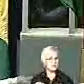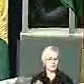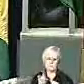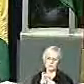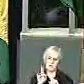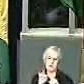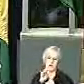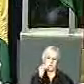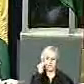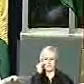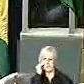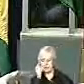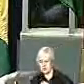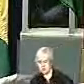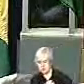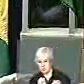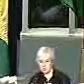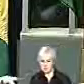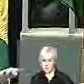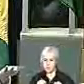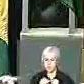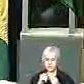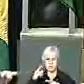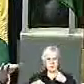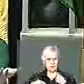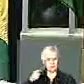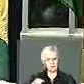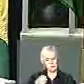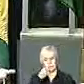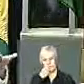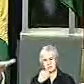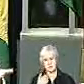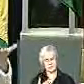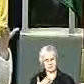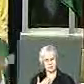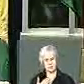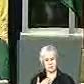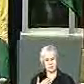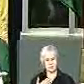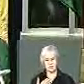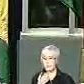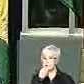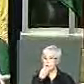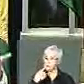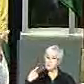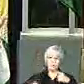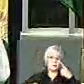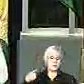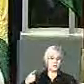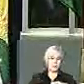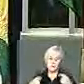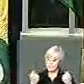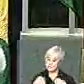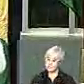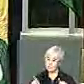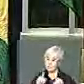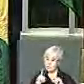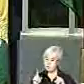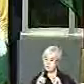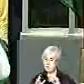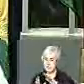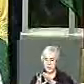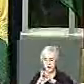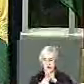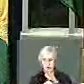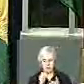subterfúgios para fazer o bom debate, porque o bom debate não depende de uma atitude golpista que,